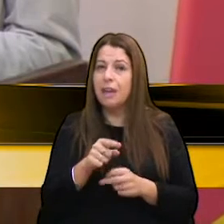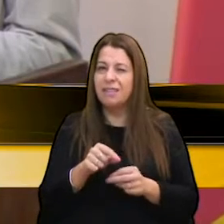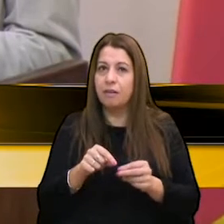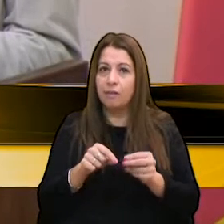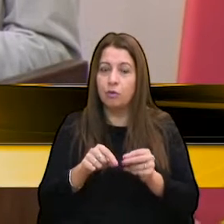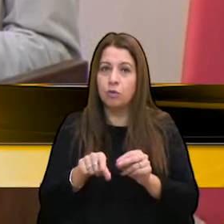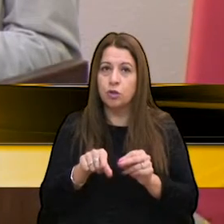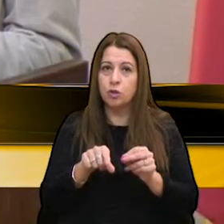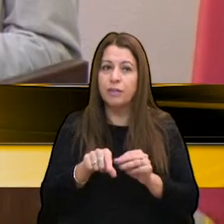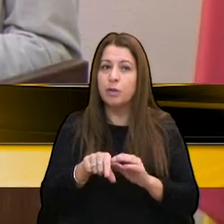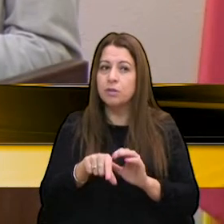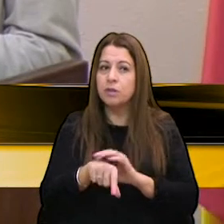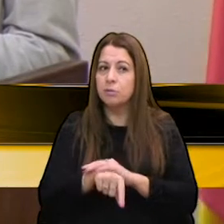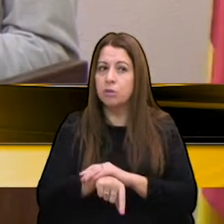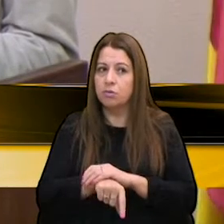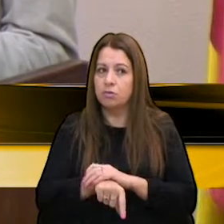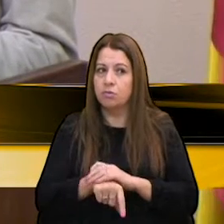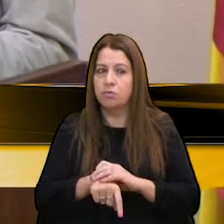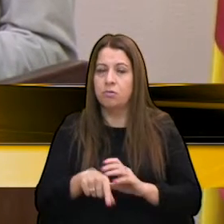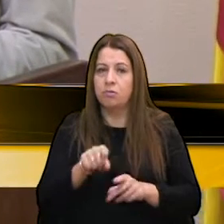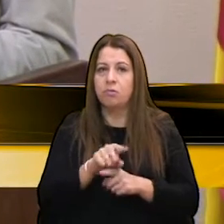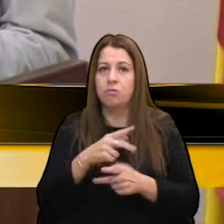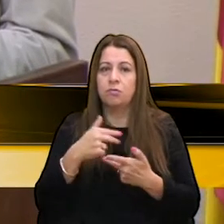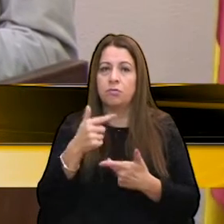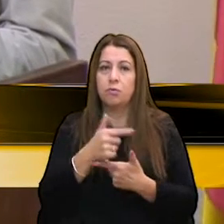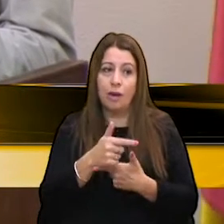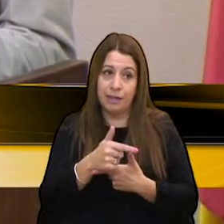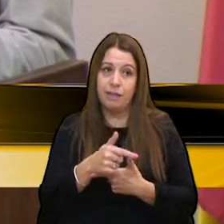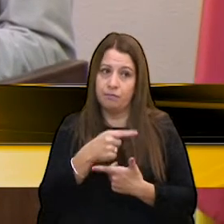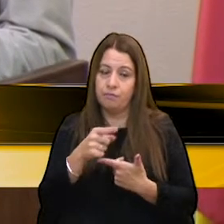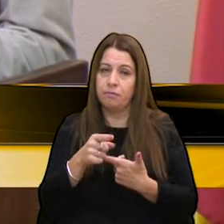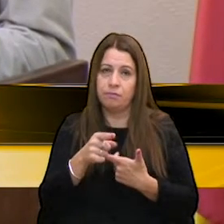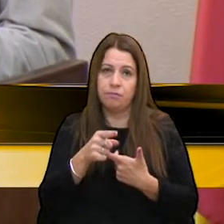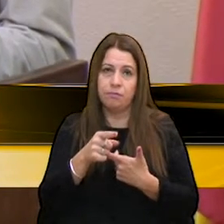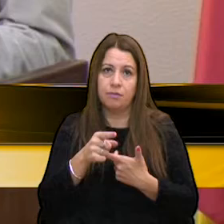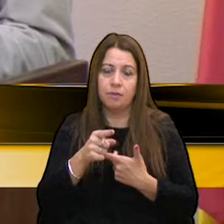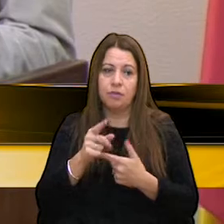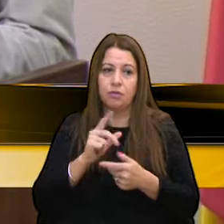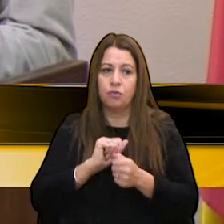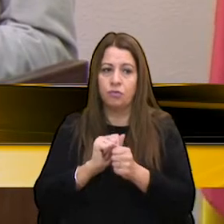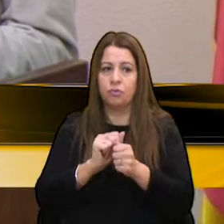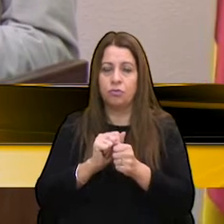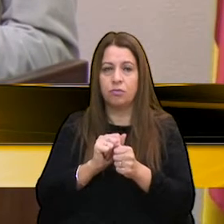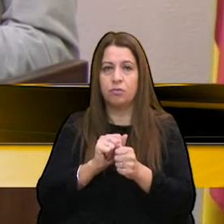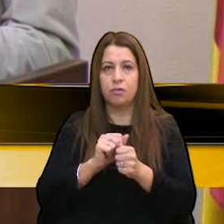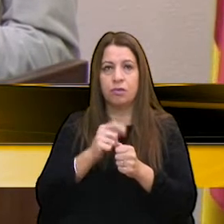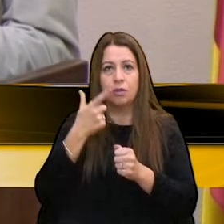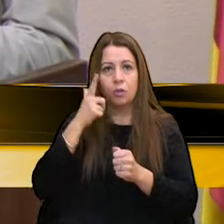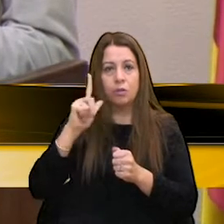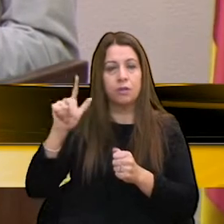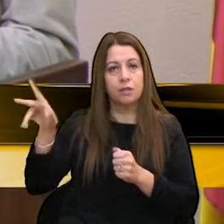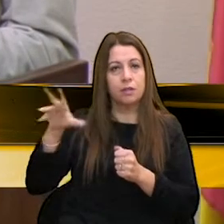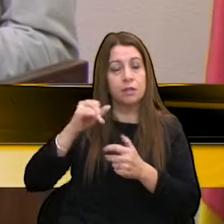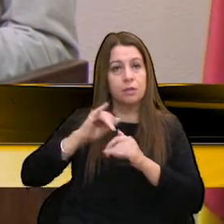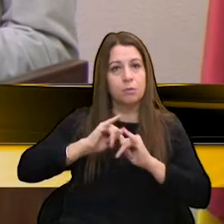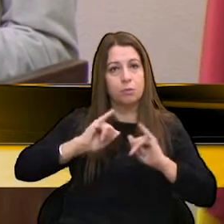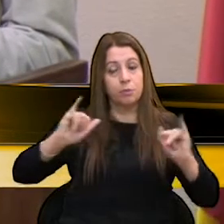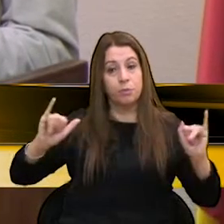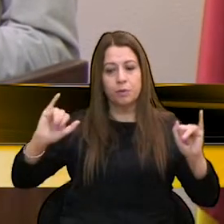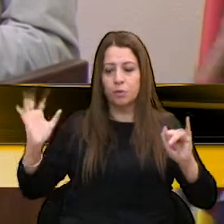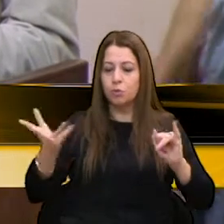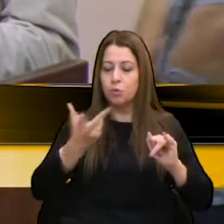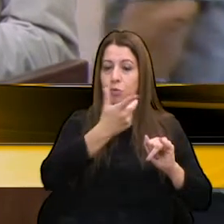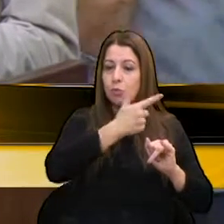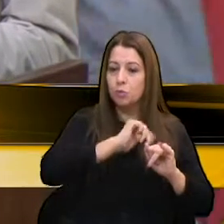da água e da chuva. Respira o ar, percebe o vento, carregando e espalhando as sementes.